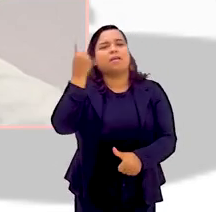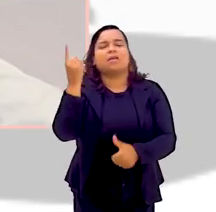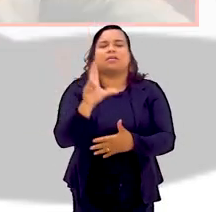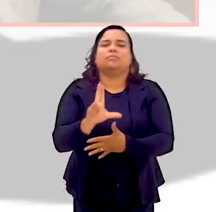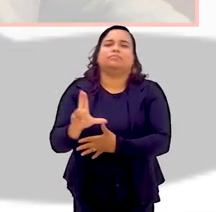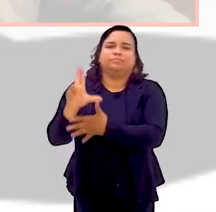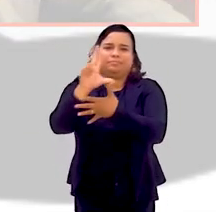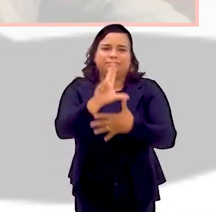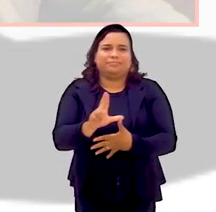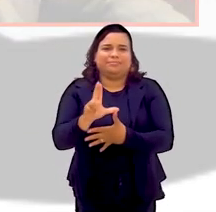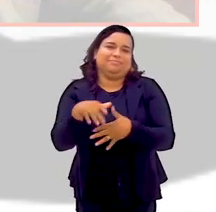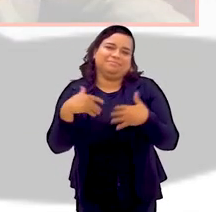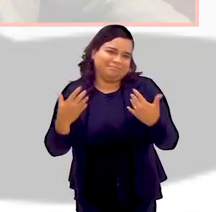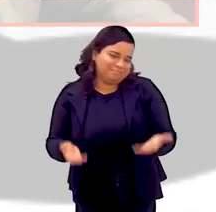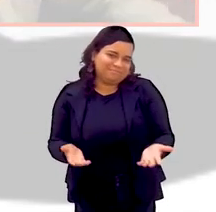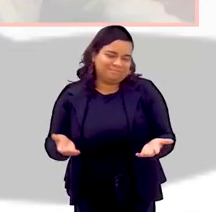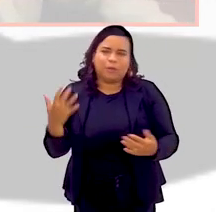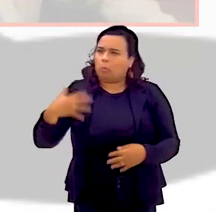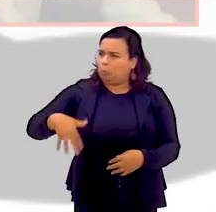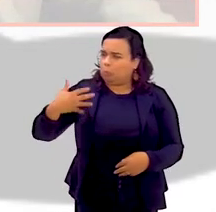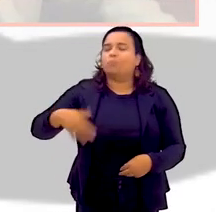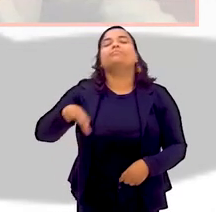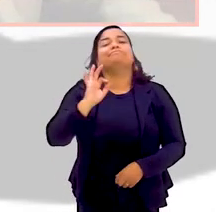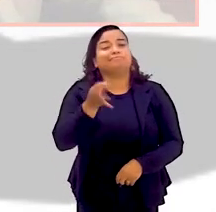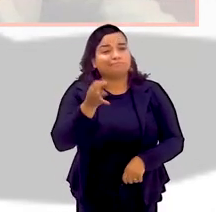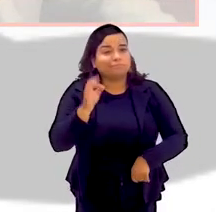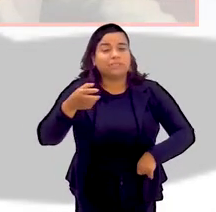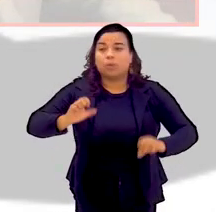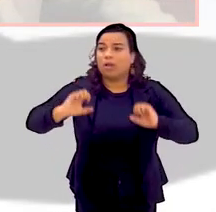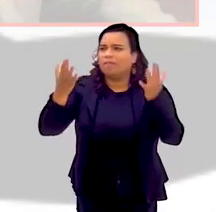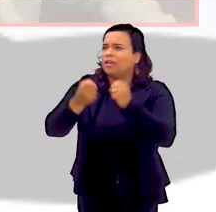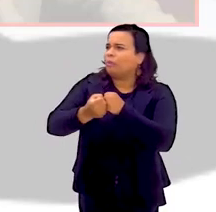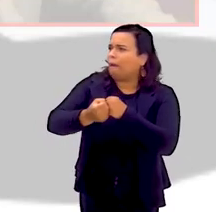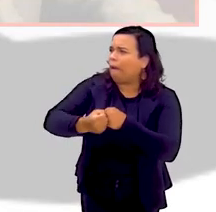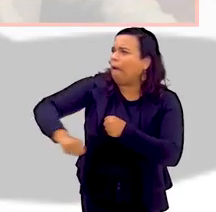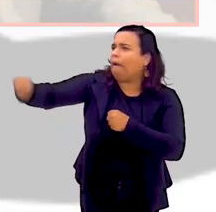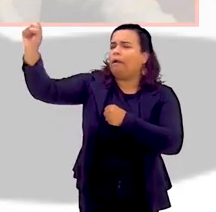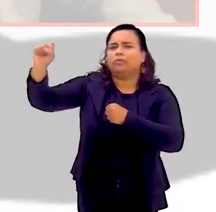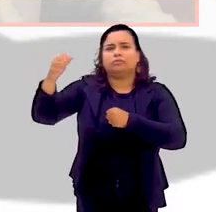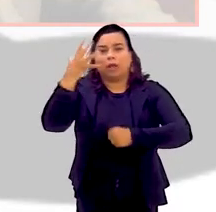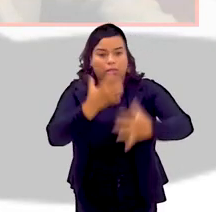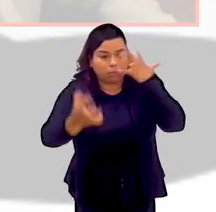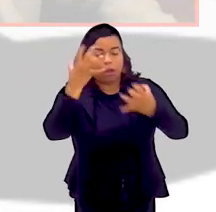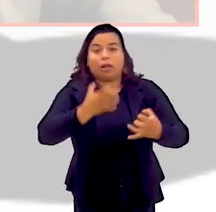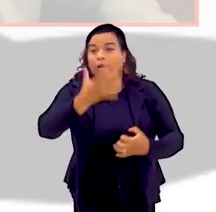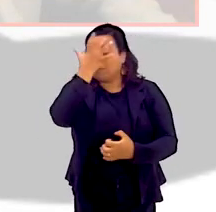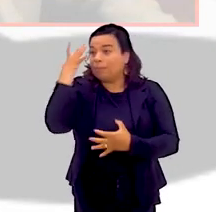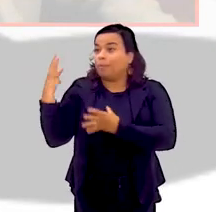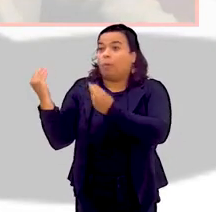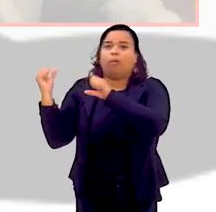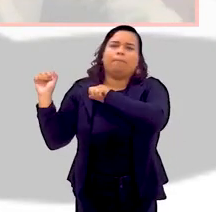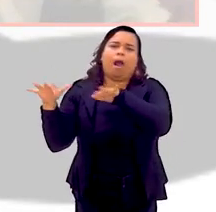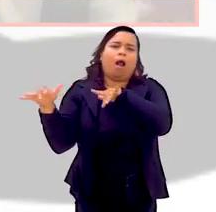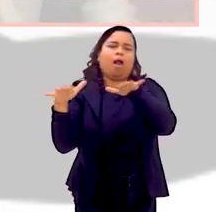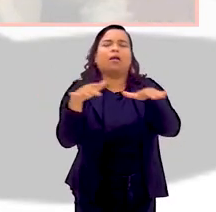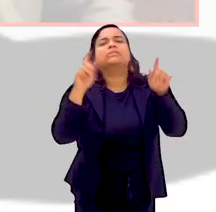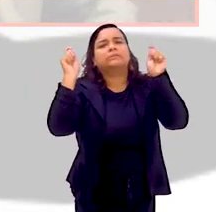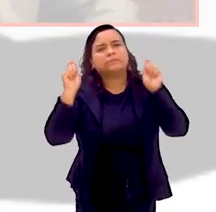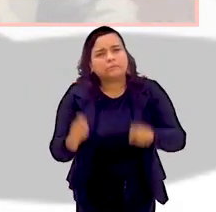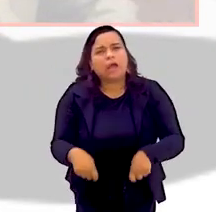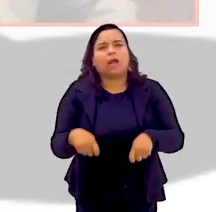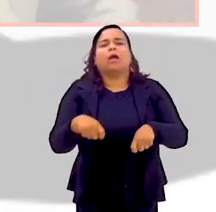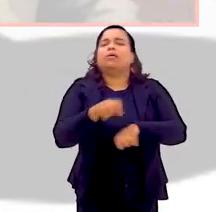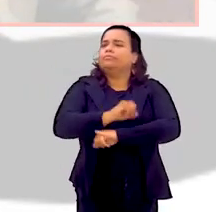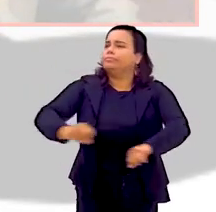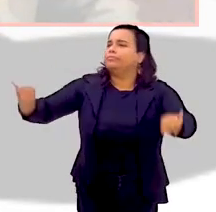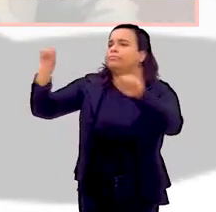Latina. Então, trazer um evento dessa magnitude, que atrai milhares de pessoas, é uma possibilidade de você conjugar uma